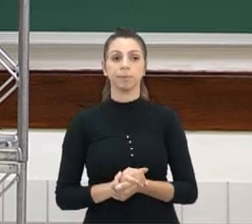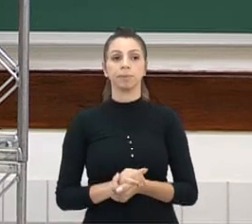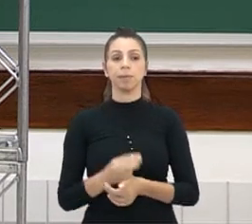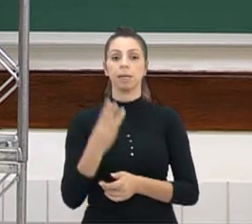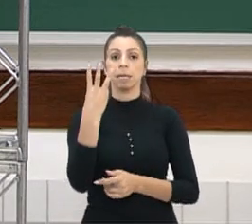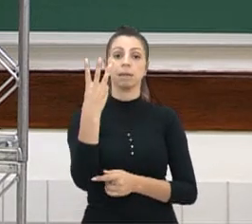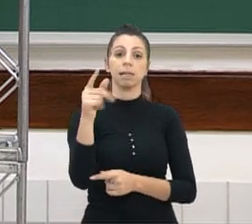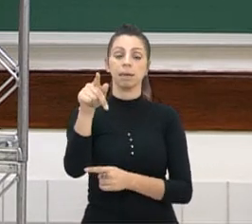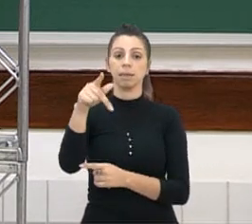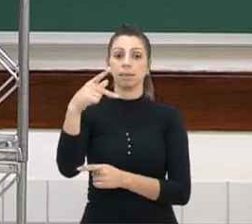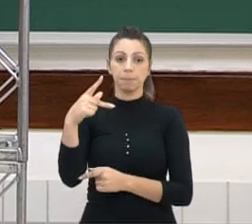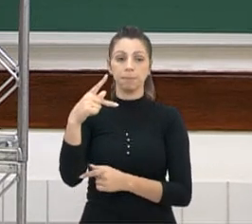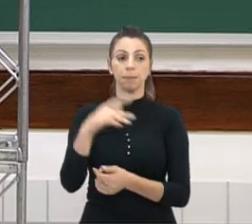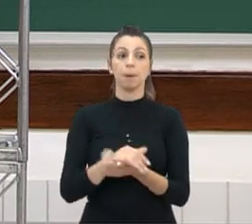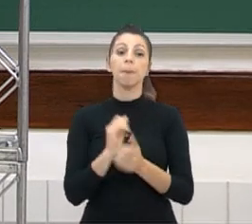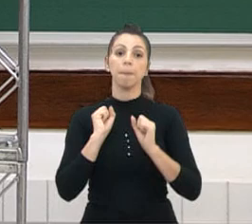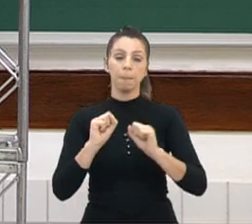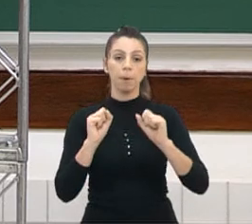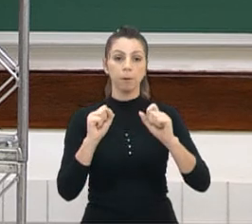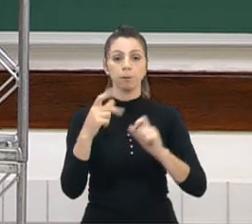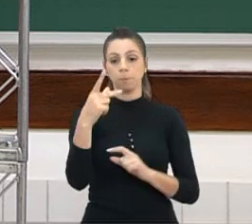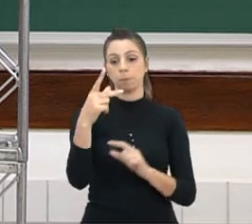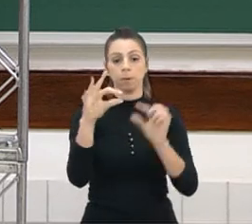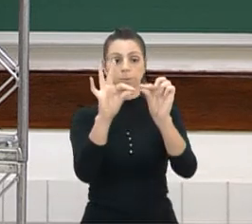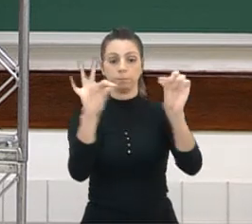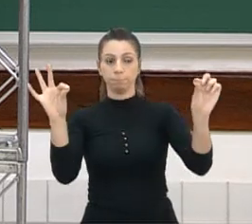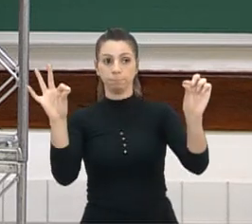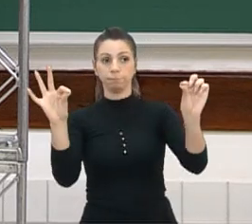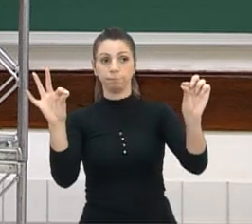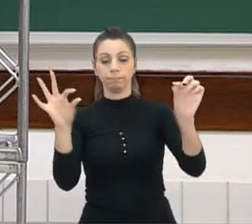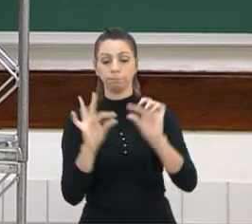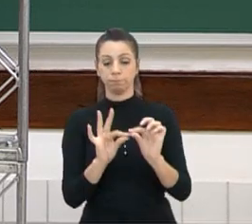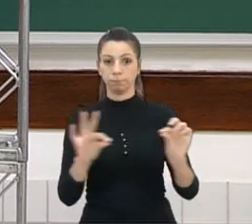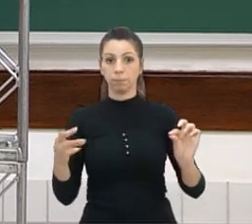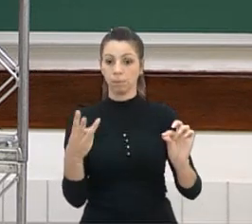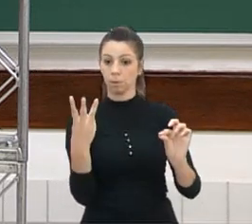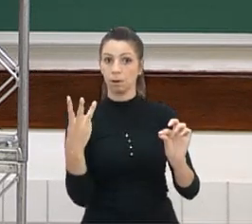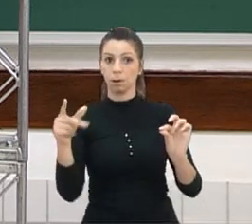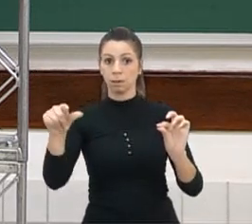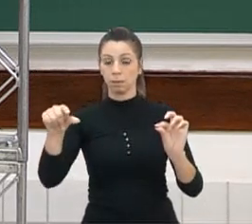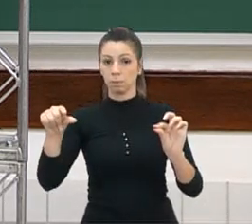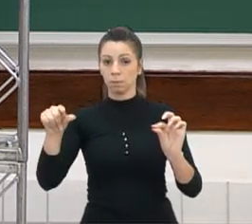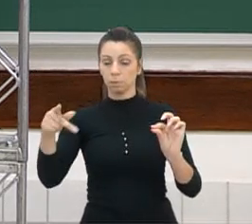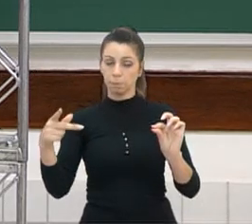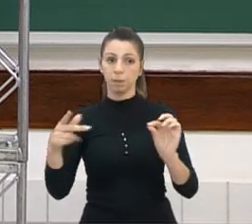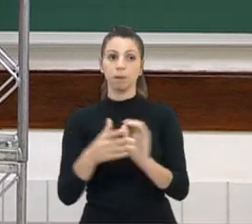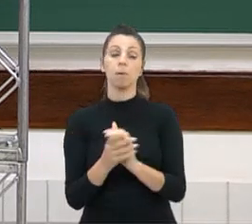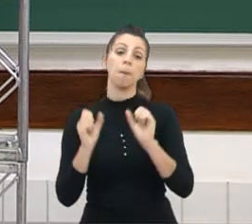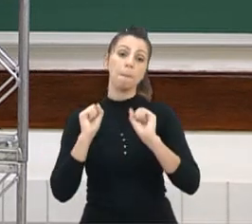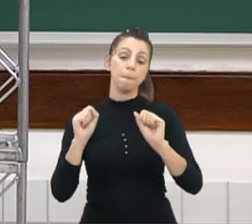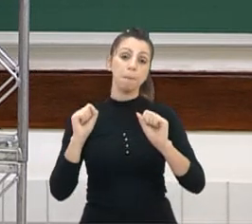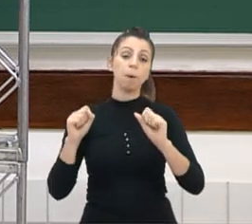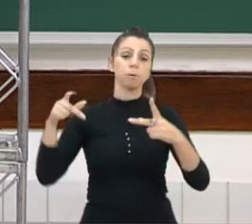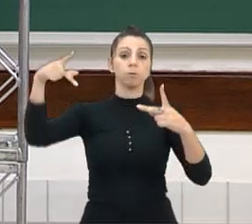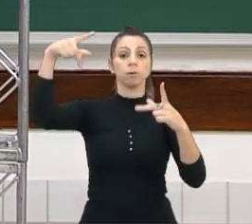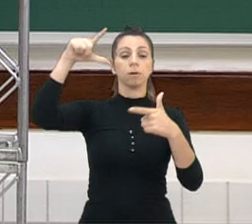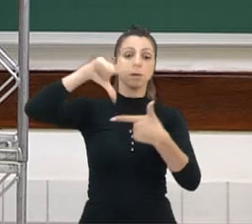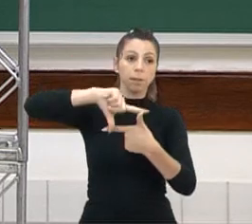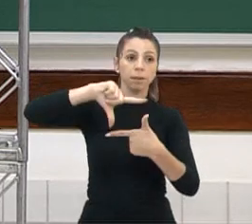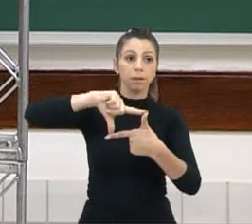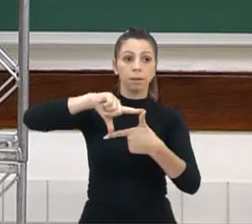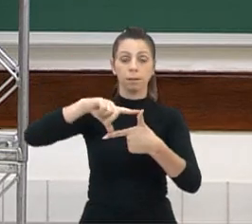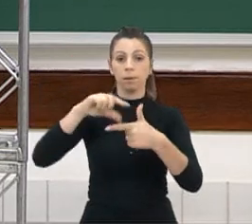representar ele como um segmento de reta, o p e o 3p, ou eu posso representar um retângulo de comprimento 3 e largura